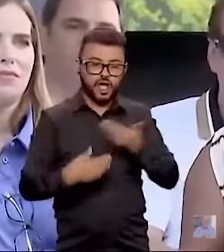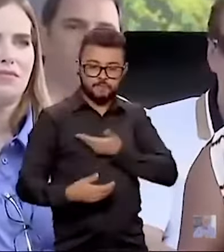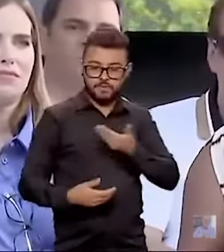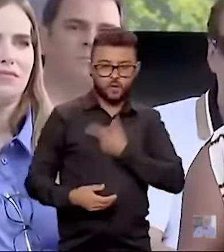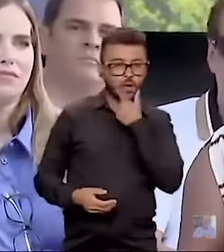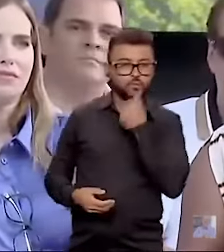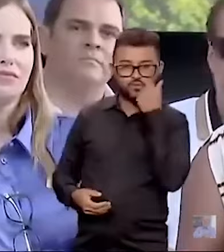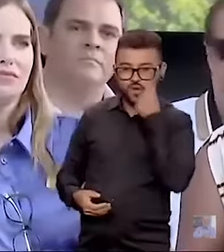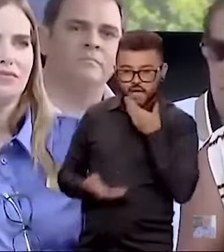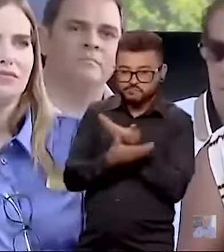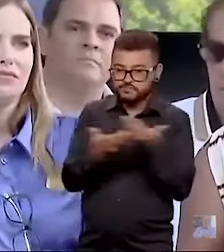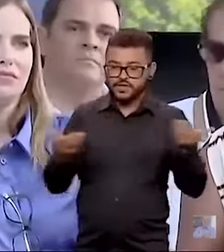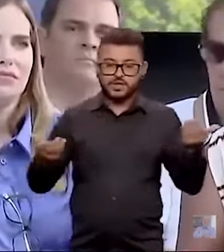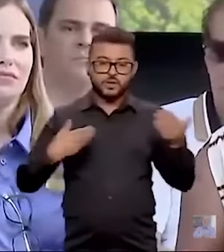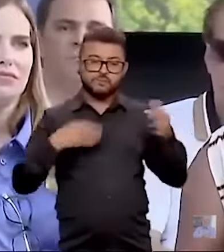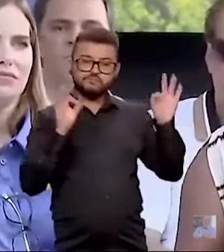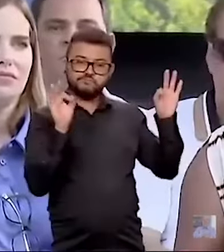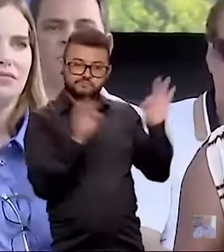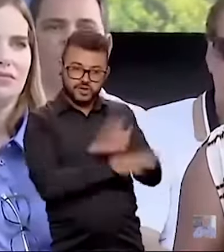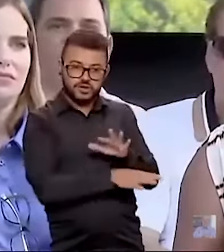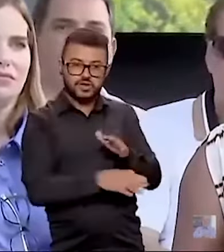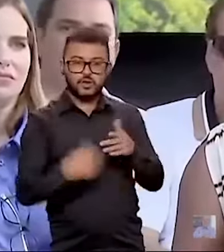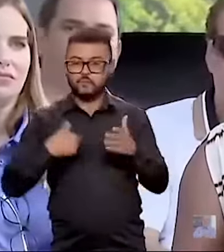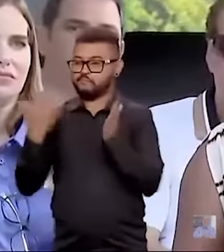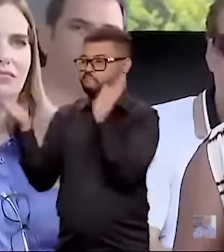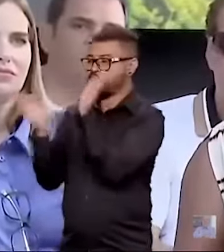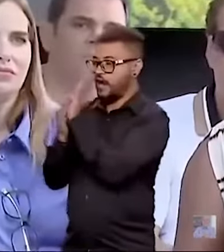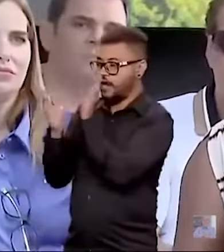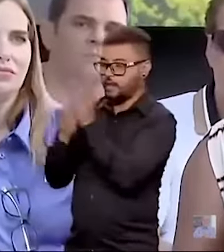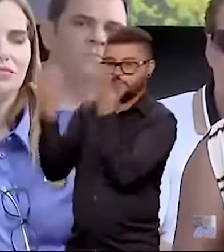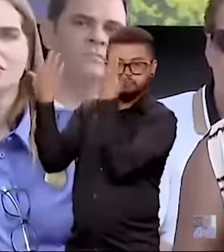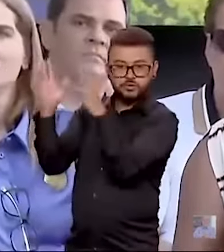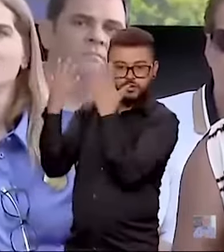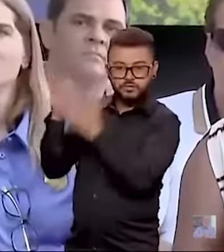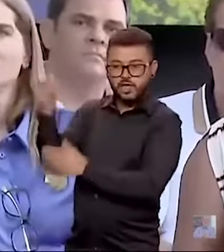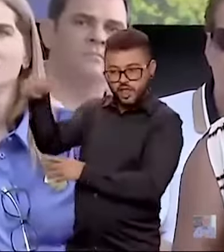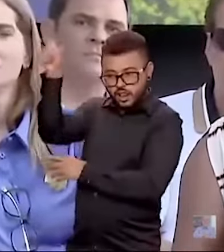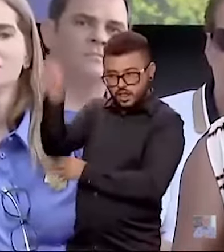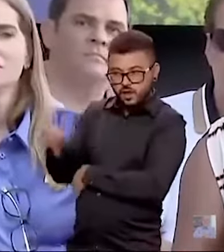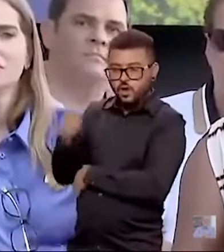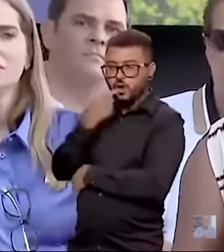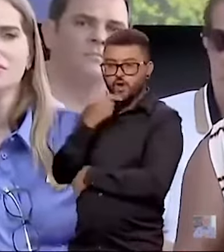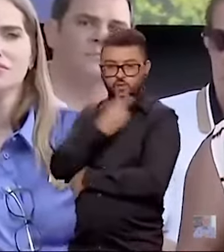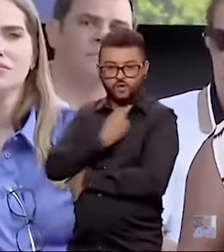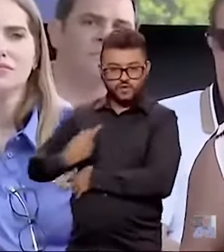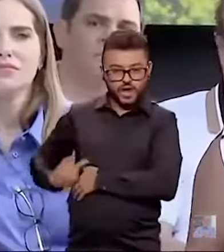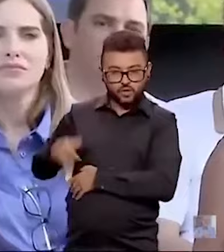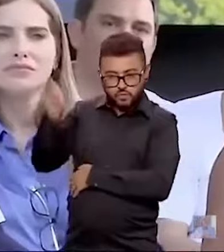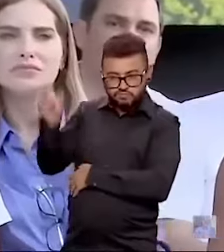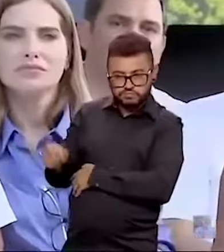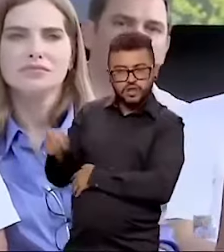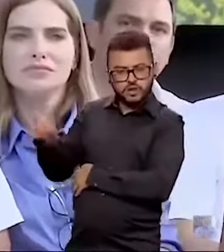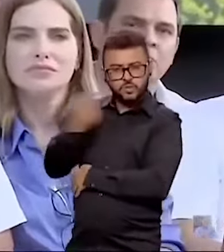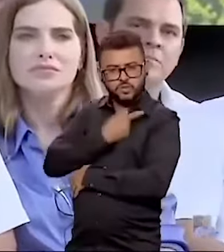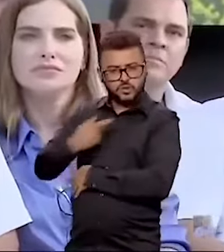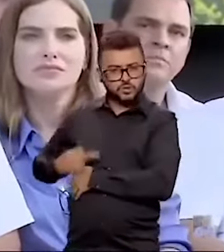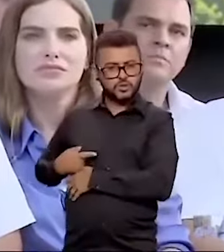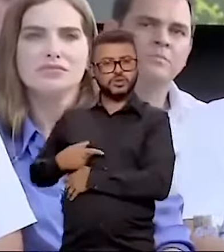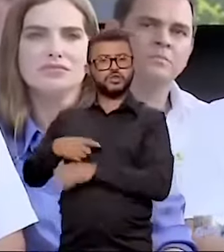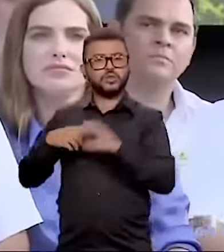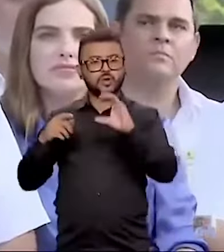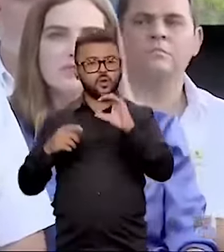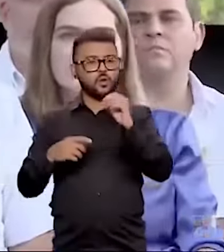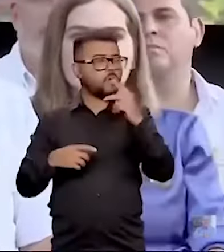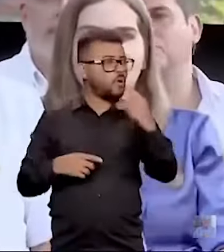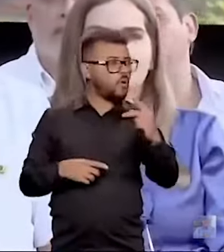companheiros e companheiras, que eu quero terminar dando parabéns ao companheiro Hélio pelo trabalho como governo do